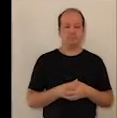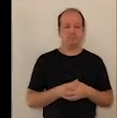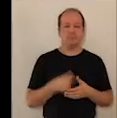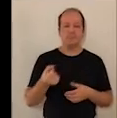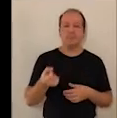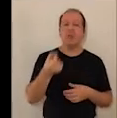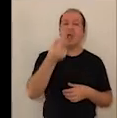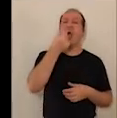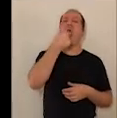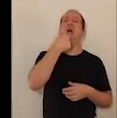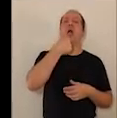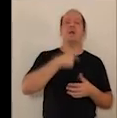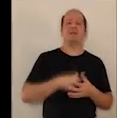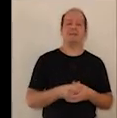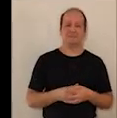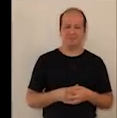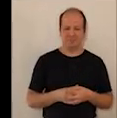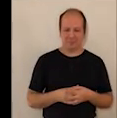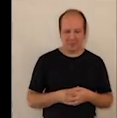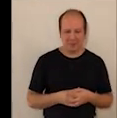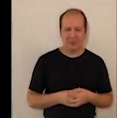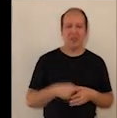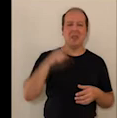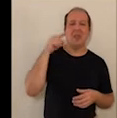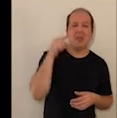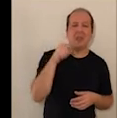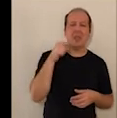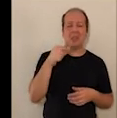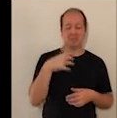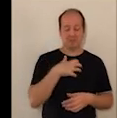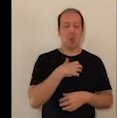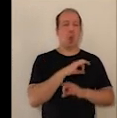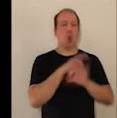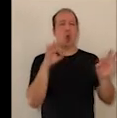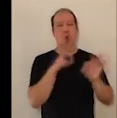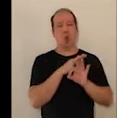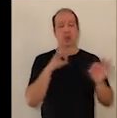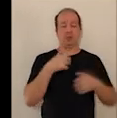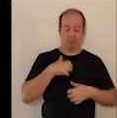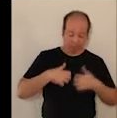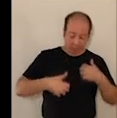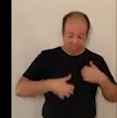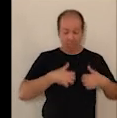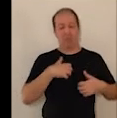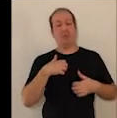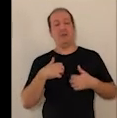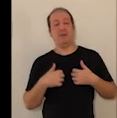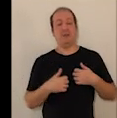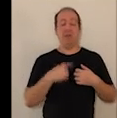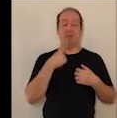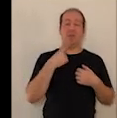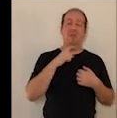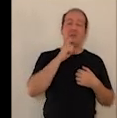colherada. Isso é bile de cachorro. É, vira o estômago que vai deixar o senhor todo